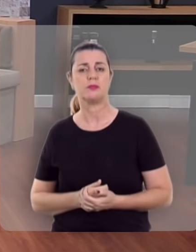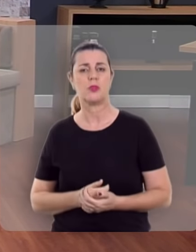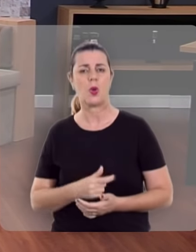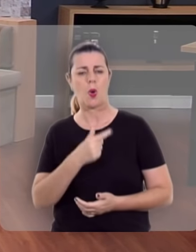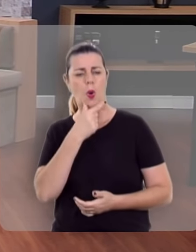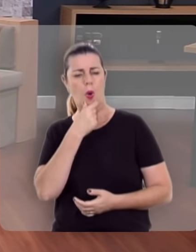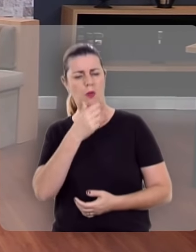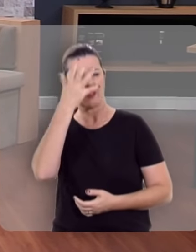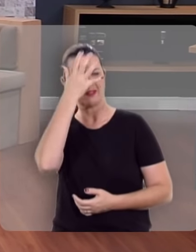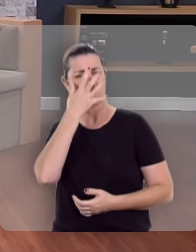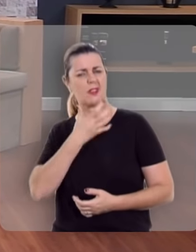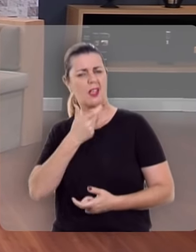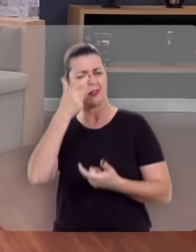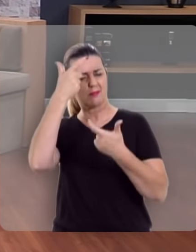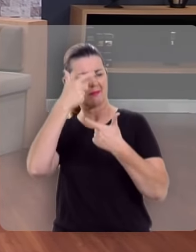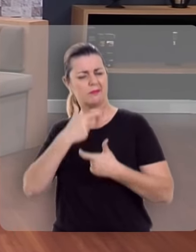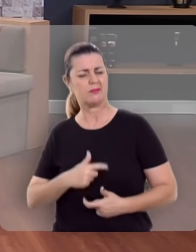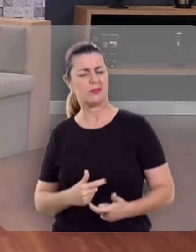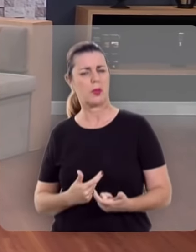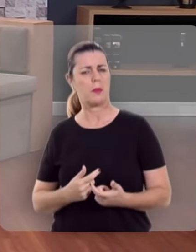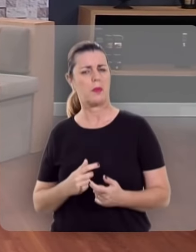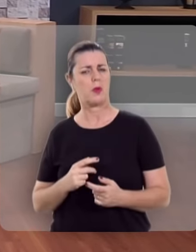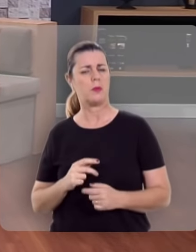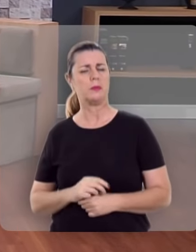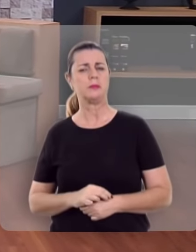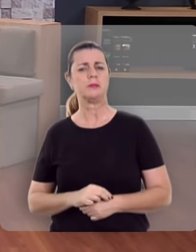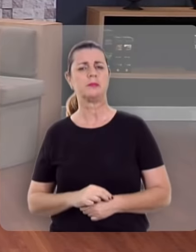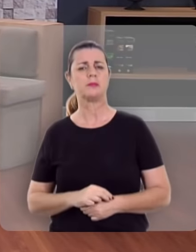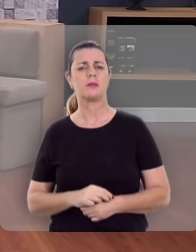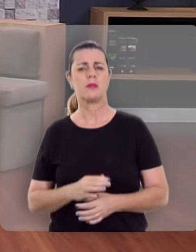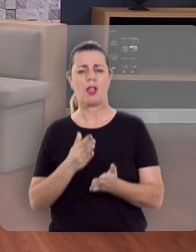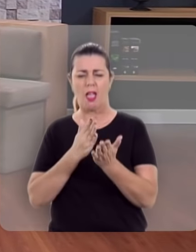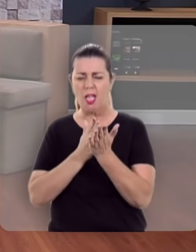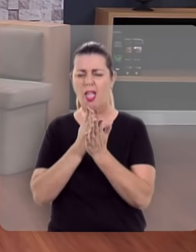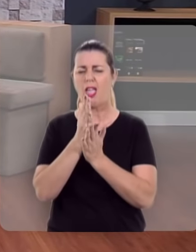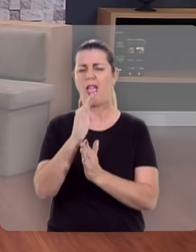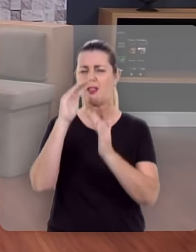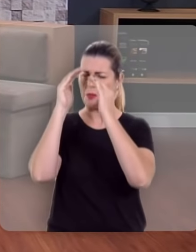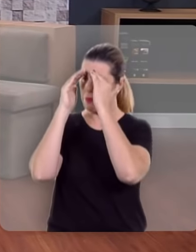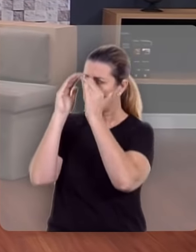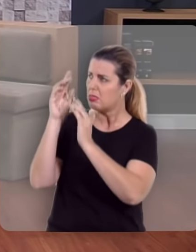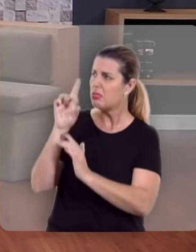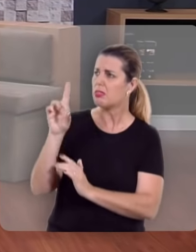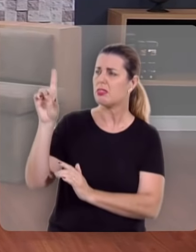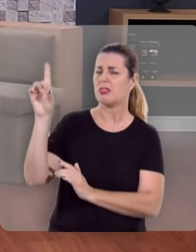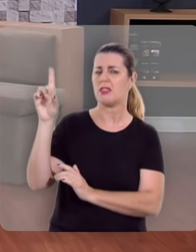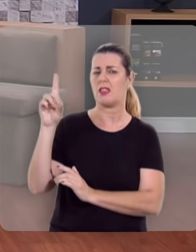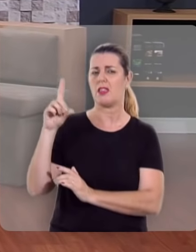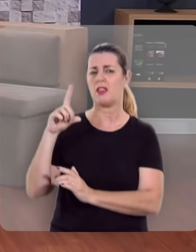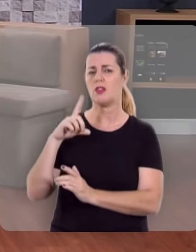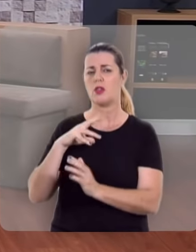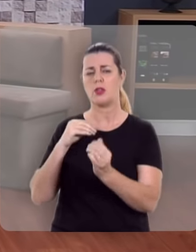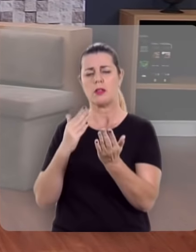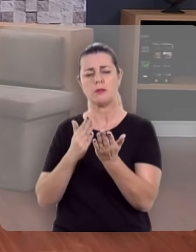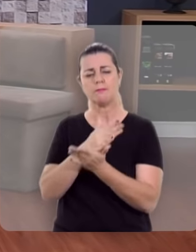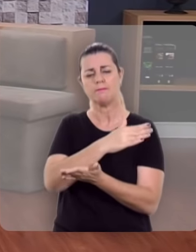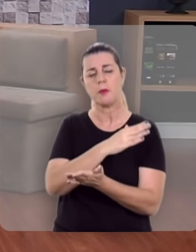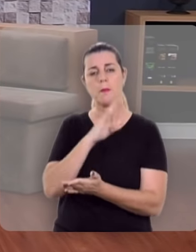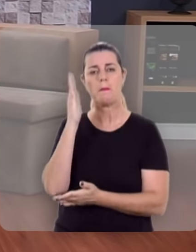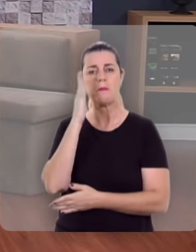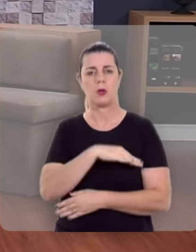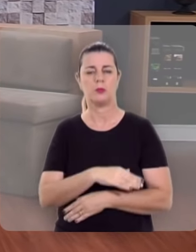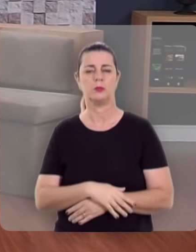traz a história de um homem que Deus disse acerca dele assim: